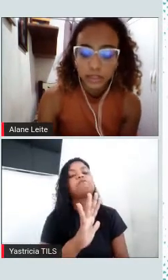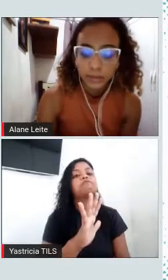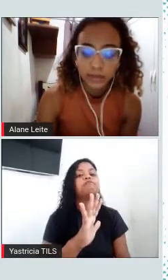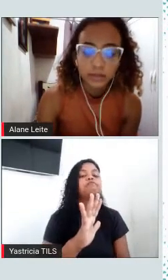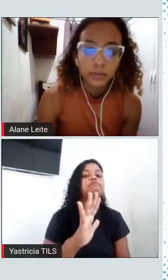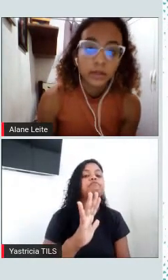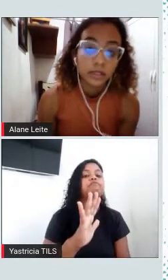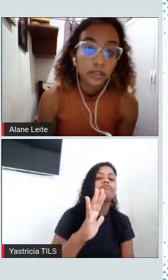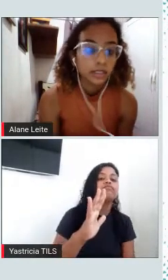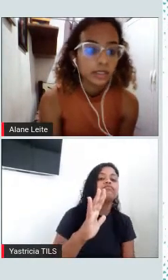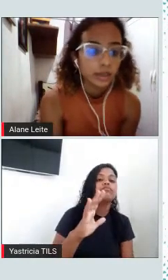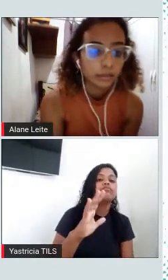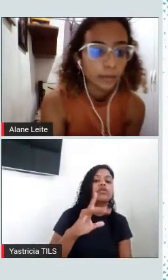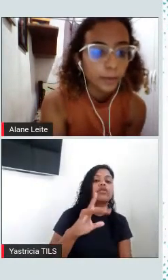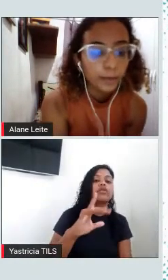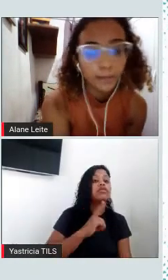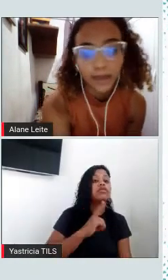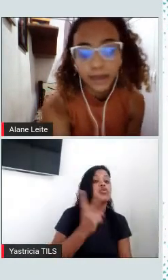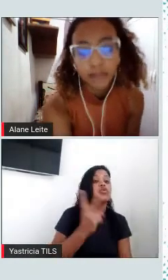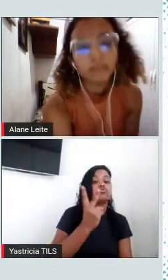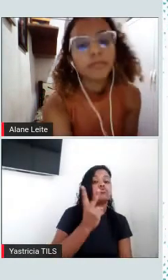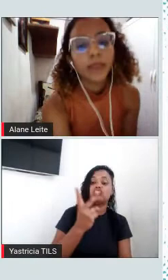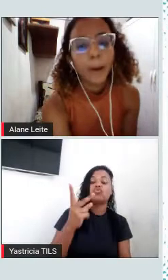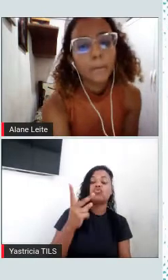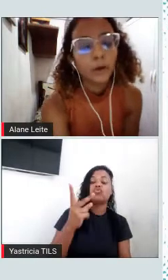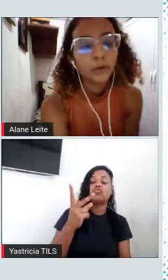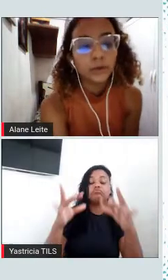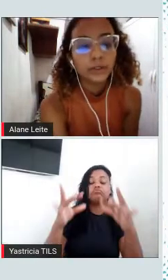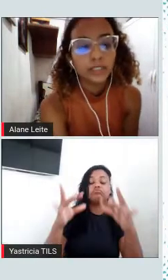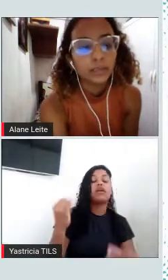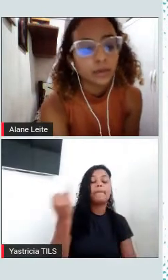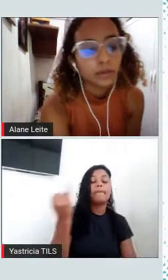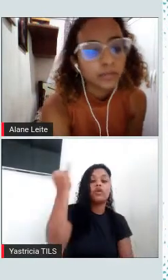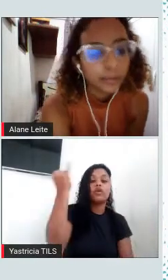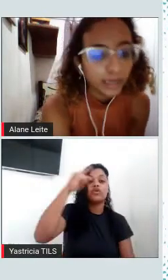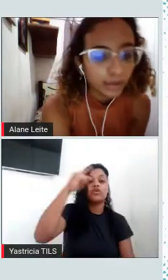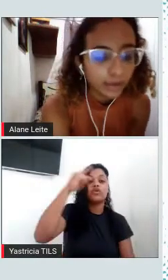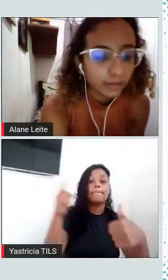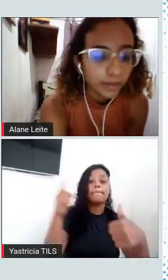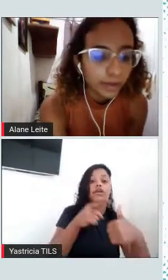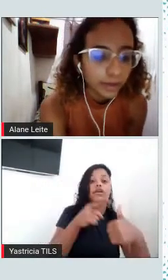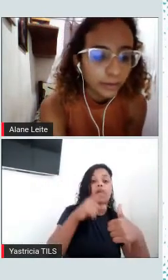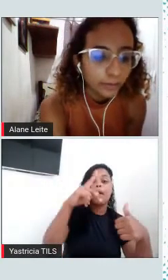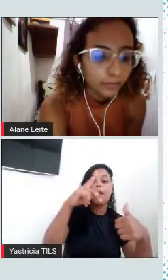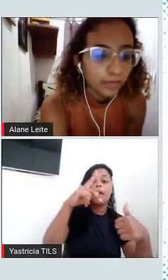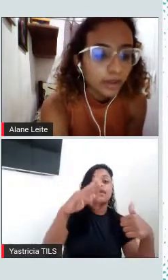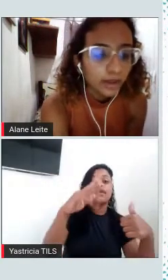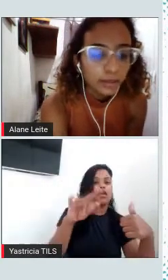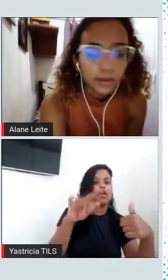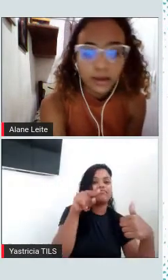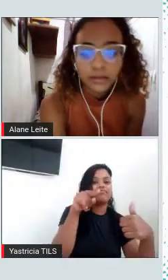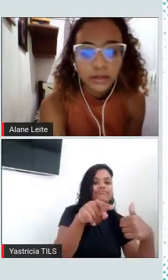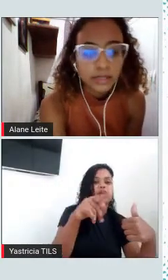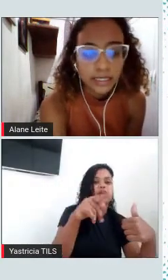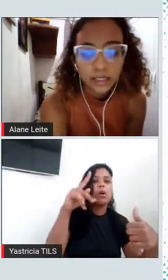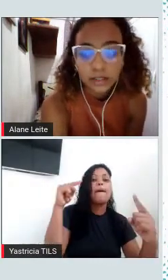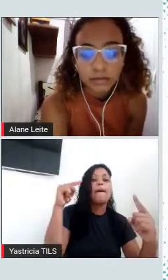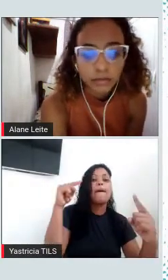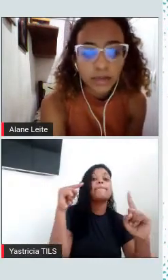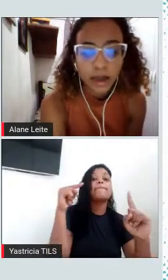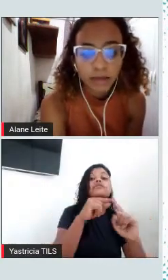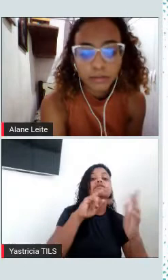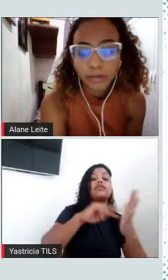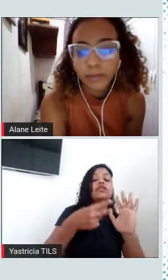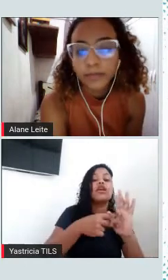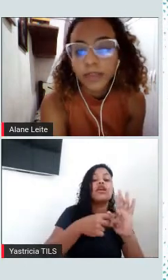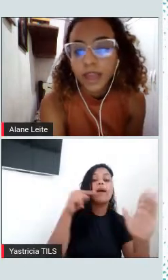São dois aspectos importantes nesse gráfico. O primeiro é o ponto triplo, como está marcado aí em vermelhinho para vocês,